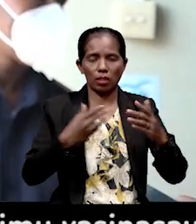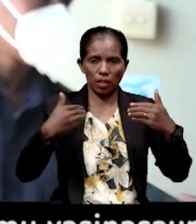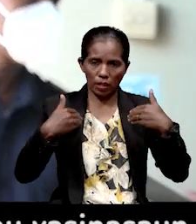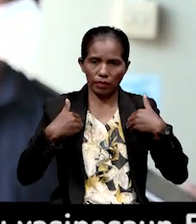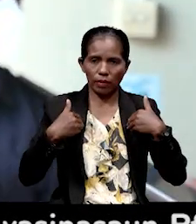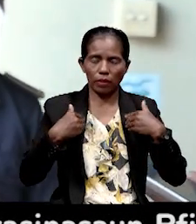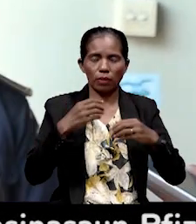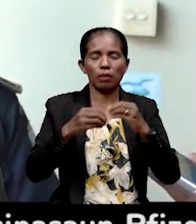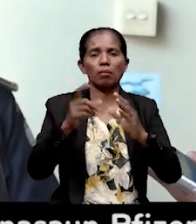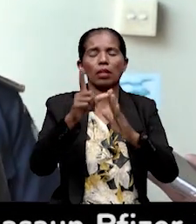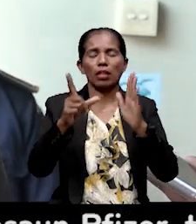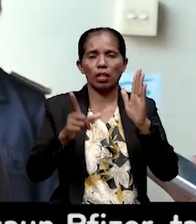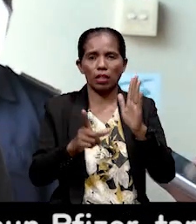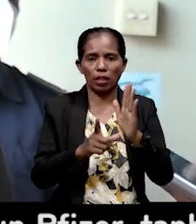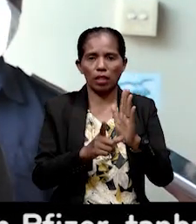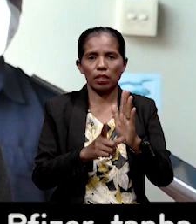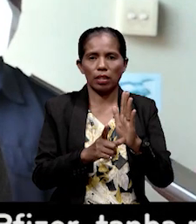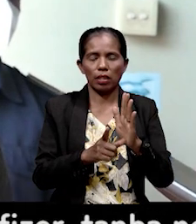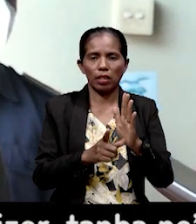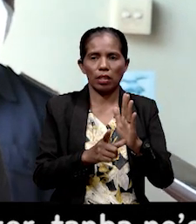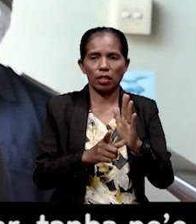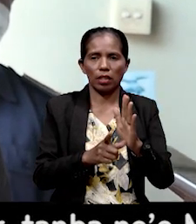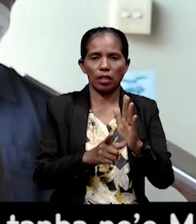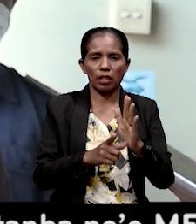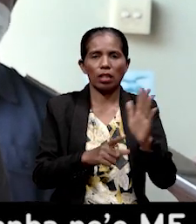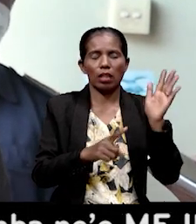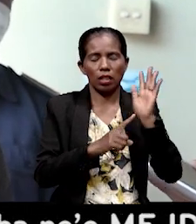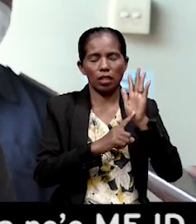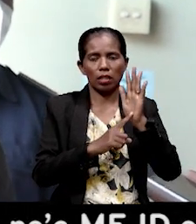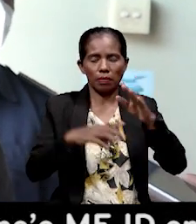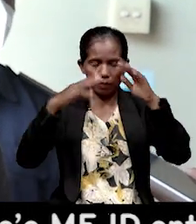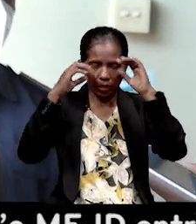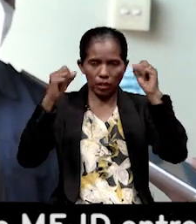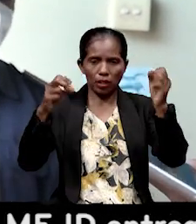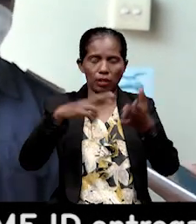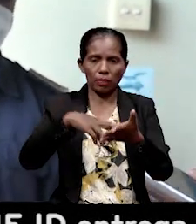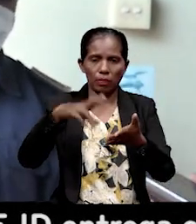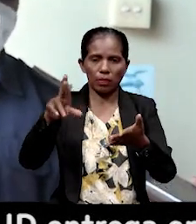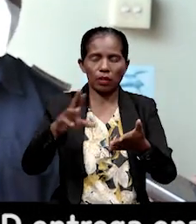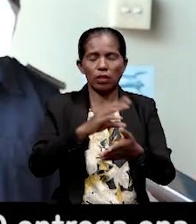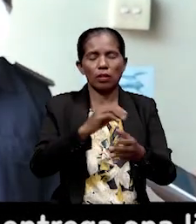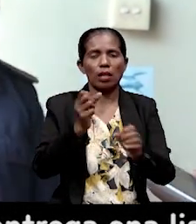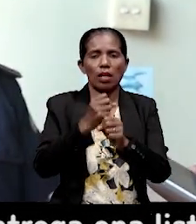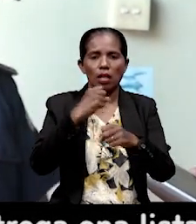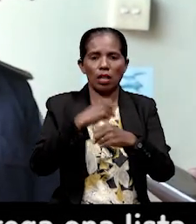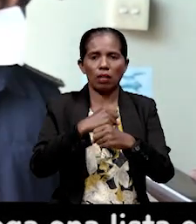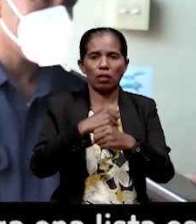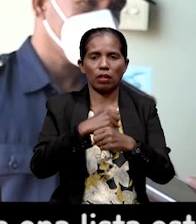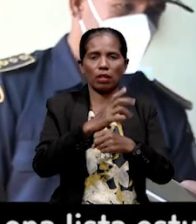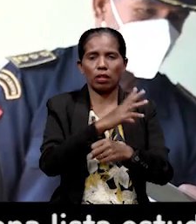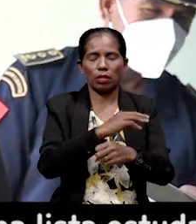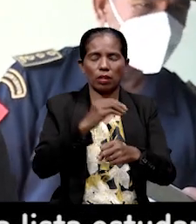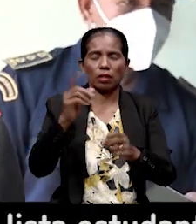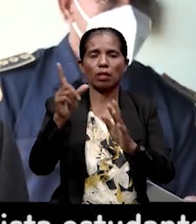Bahia lei poder local ini bem maka foi maka presidente promulga no hal ajustamento mos ho